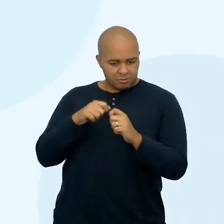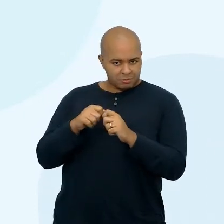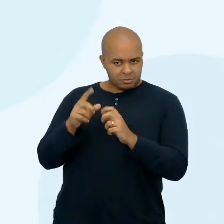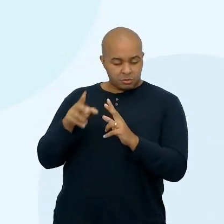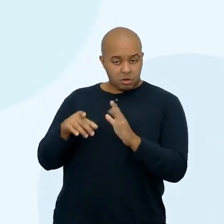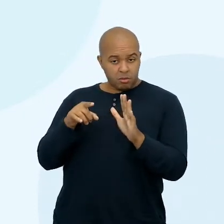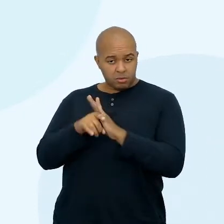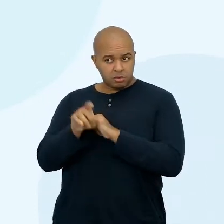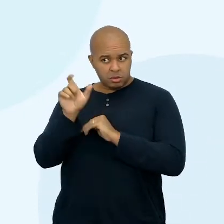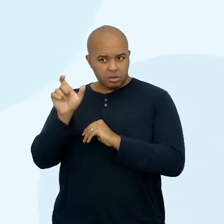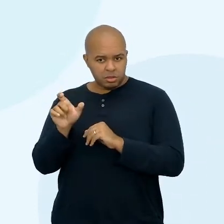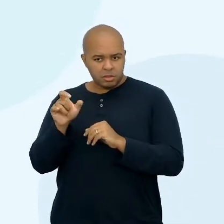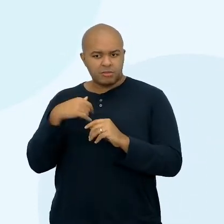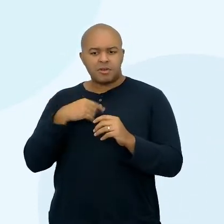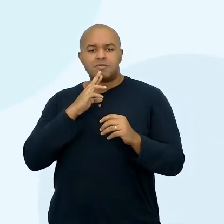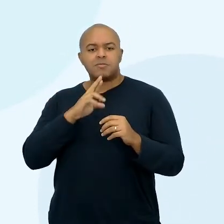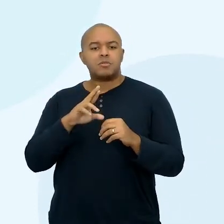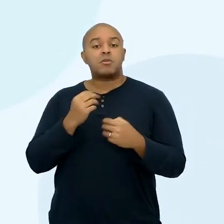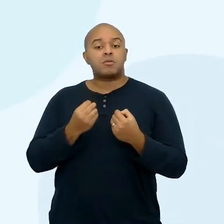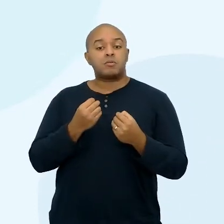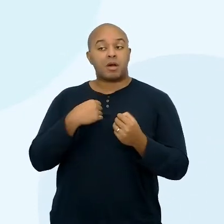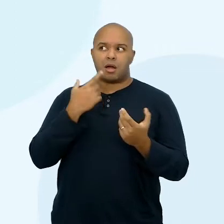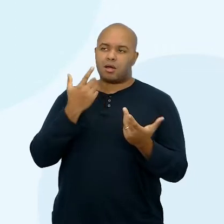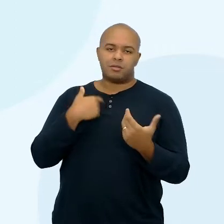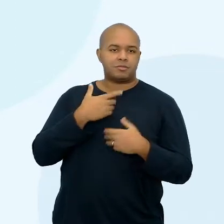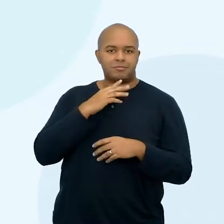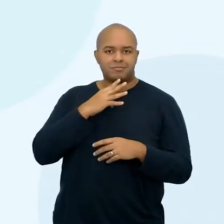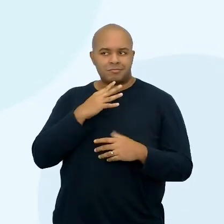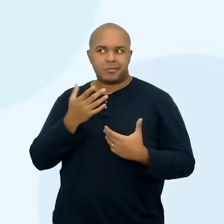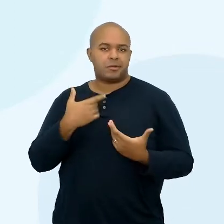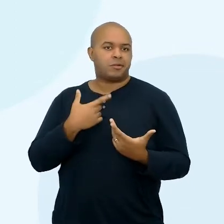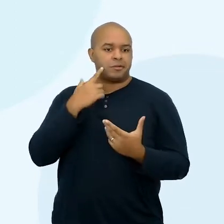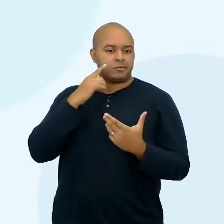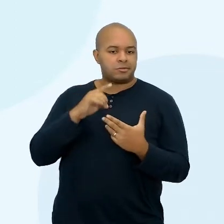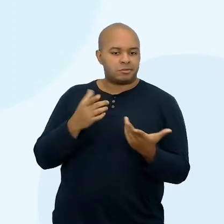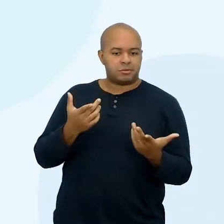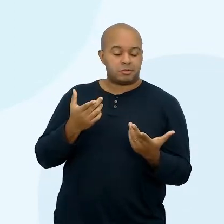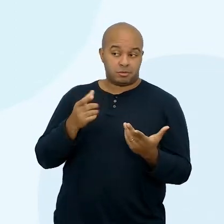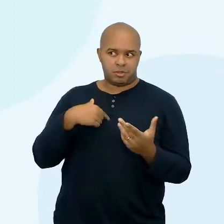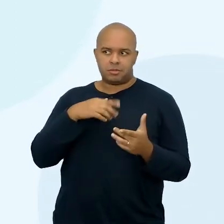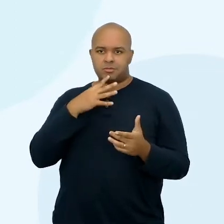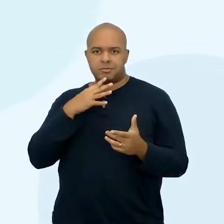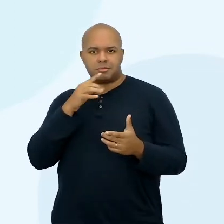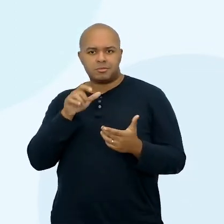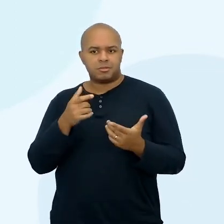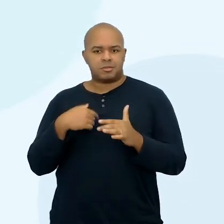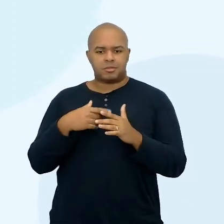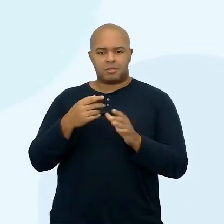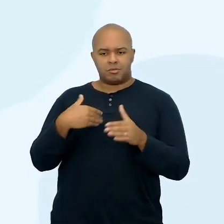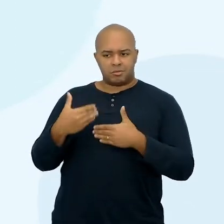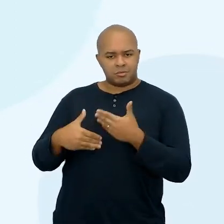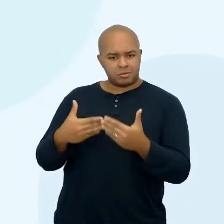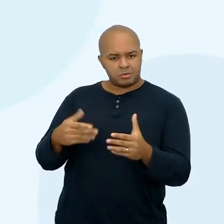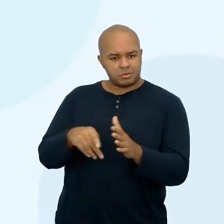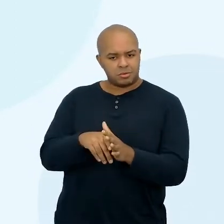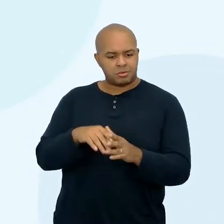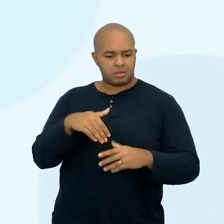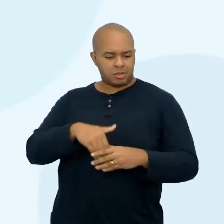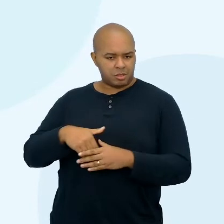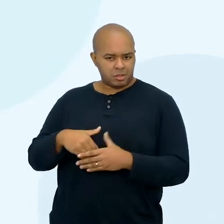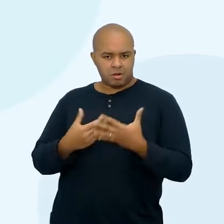Porque a gente vai começar a trabalhar o seguinte: quais mecanismos de